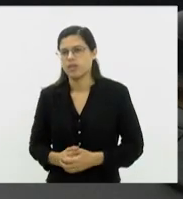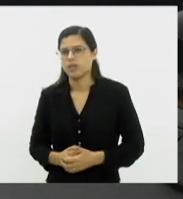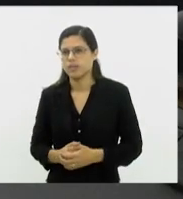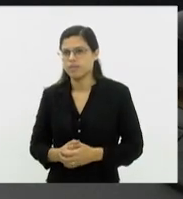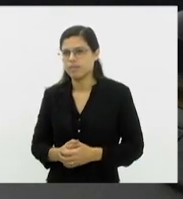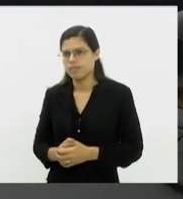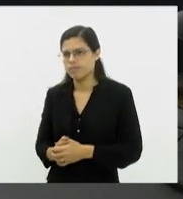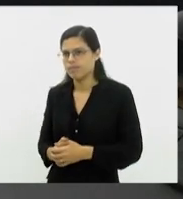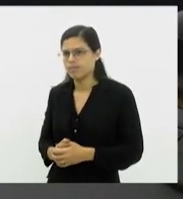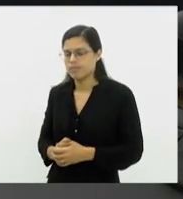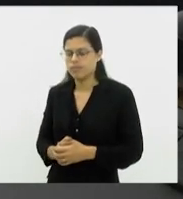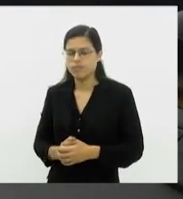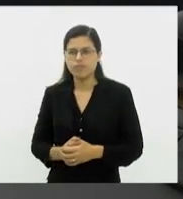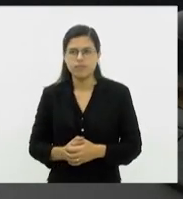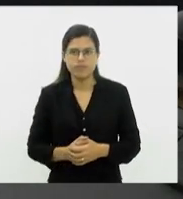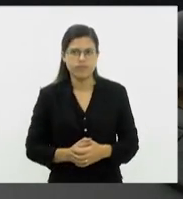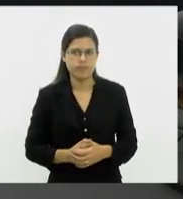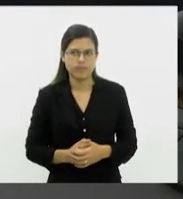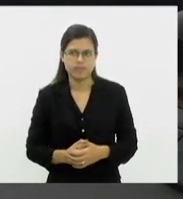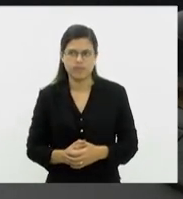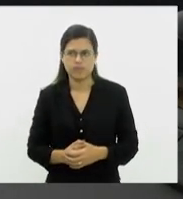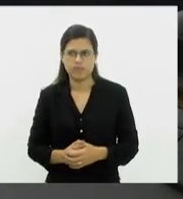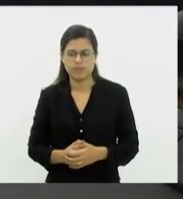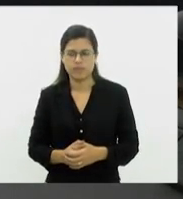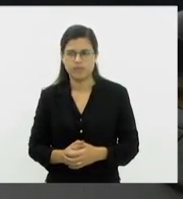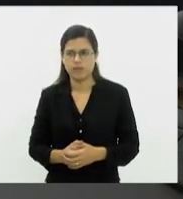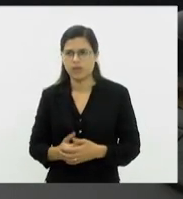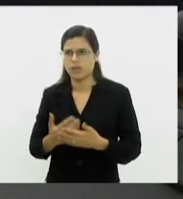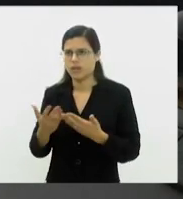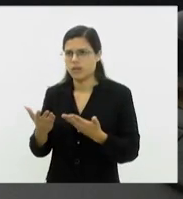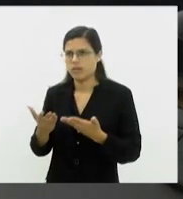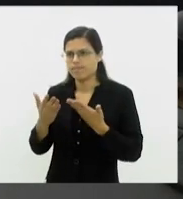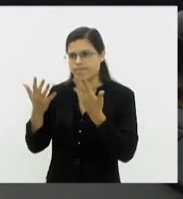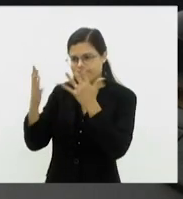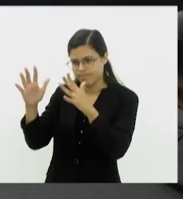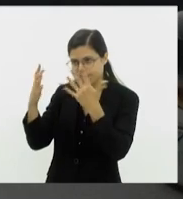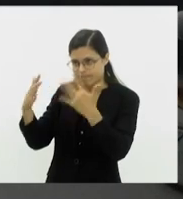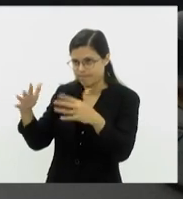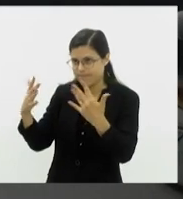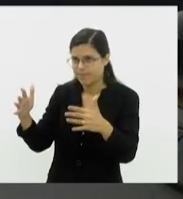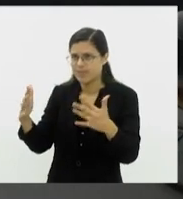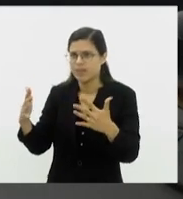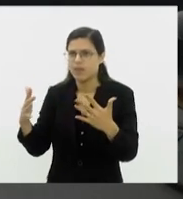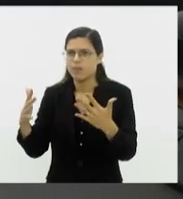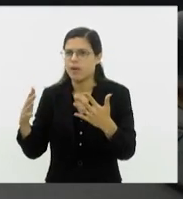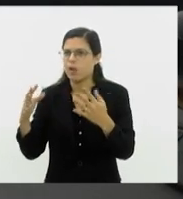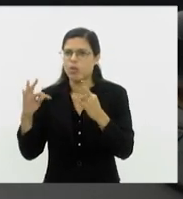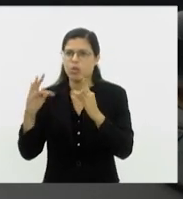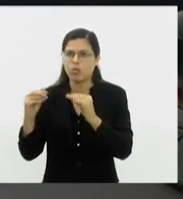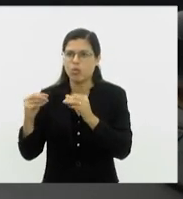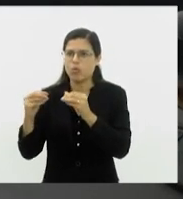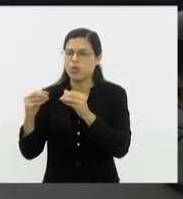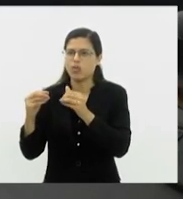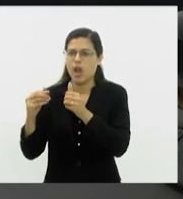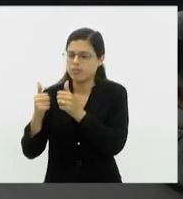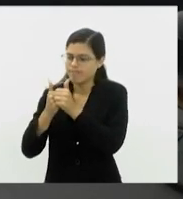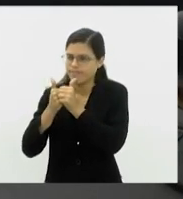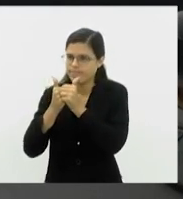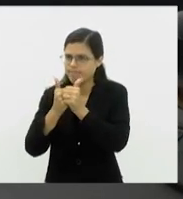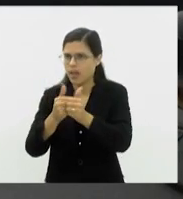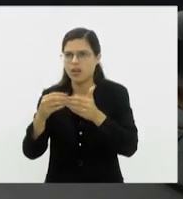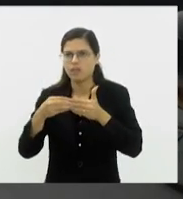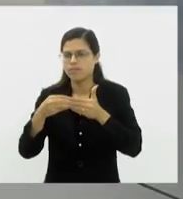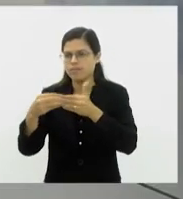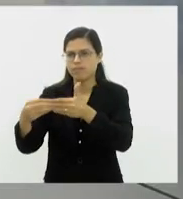aqui presentes eu gostaria de te dar parabéns por toda a condução imparcialmente